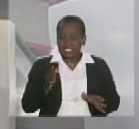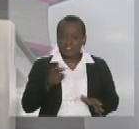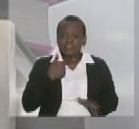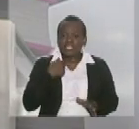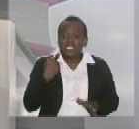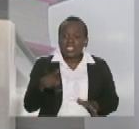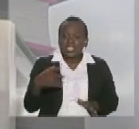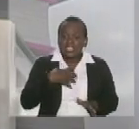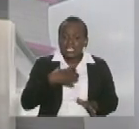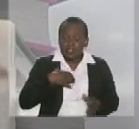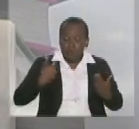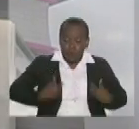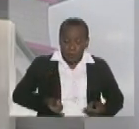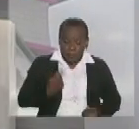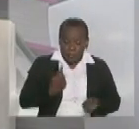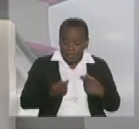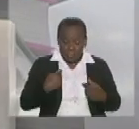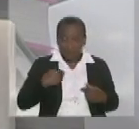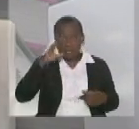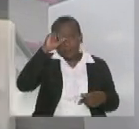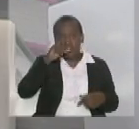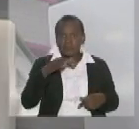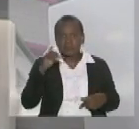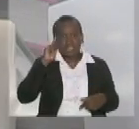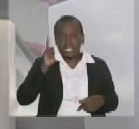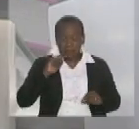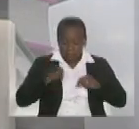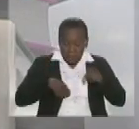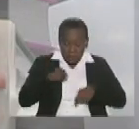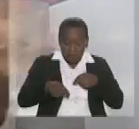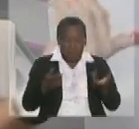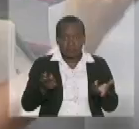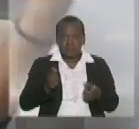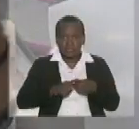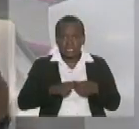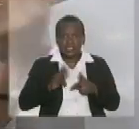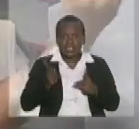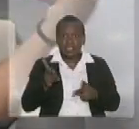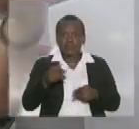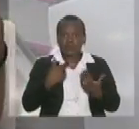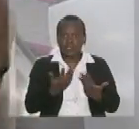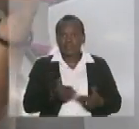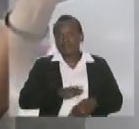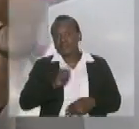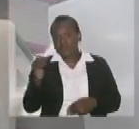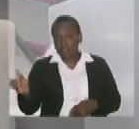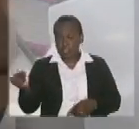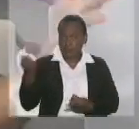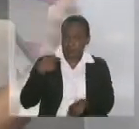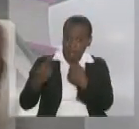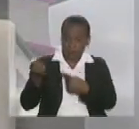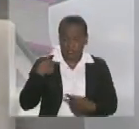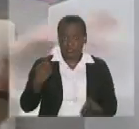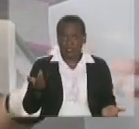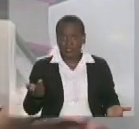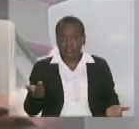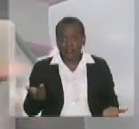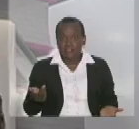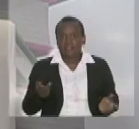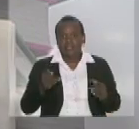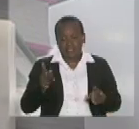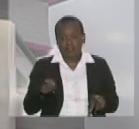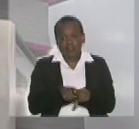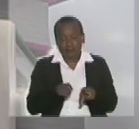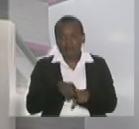se afasta dos sinais do seu corpo, a gente desaprende a ler o nosso corpo porque são sempre coisas externas que estão manipulando e que estão